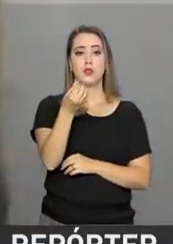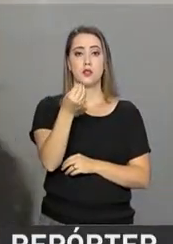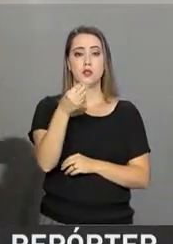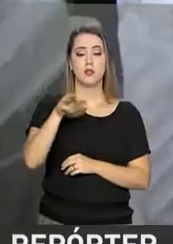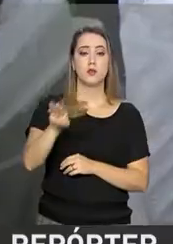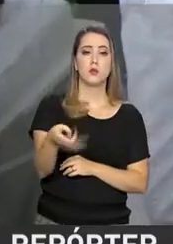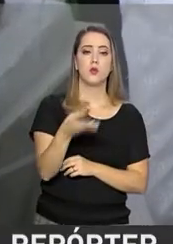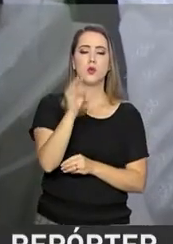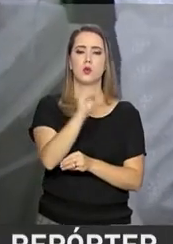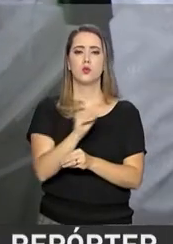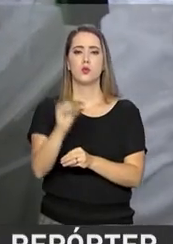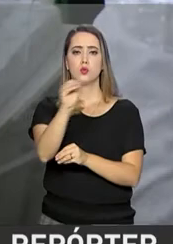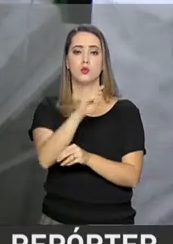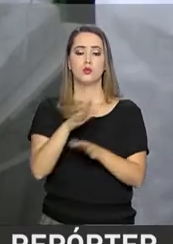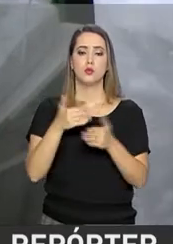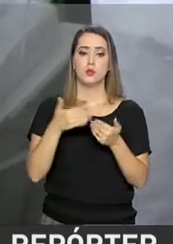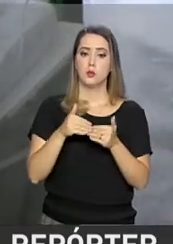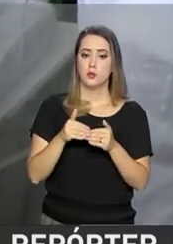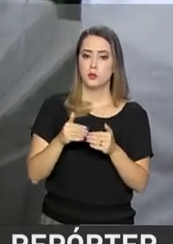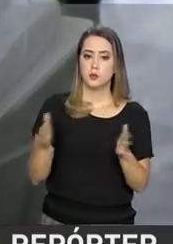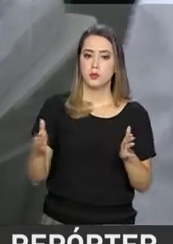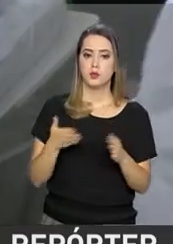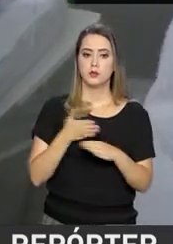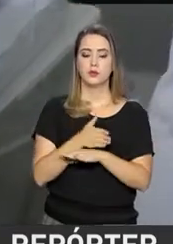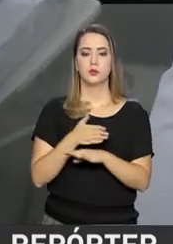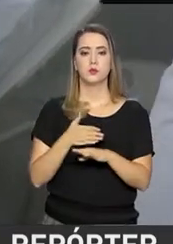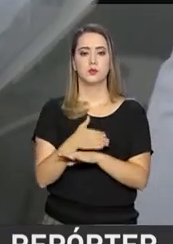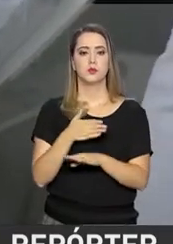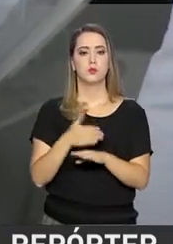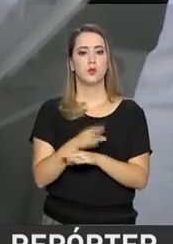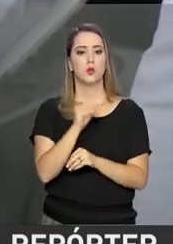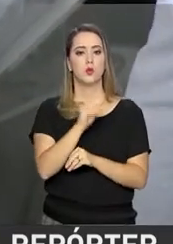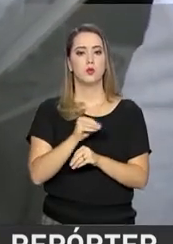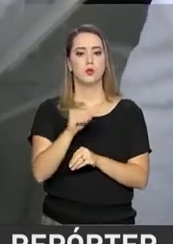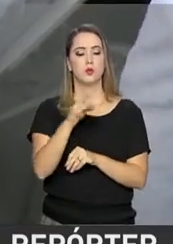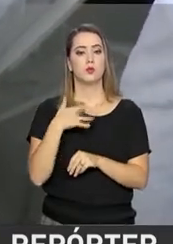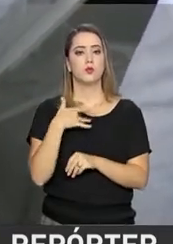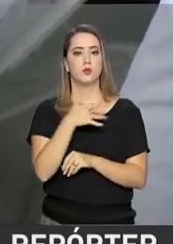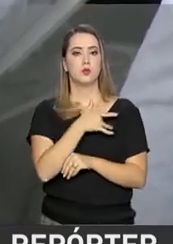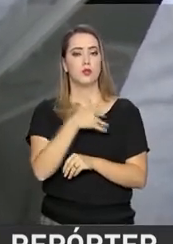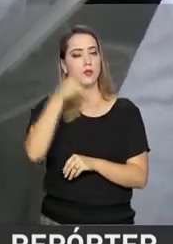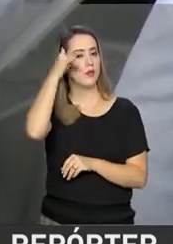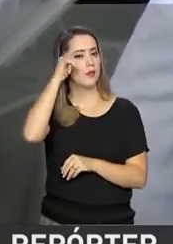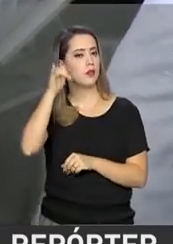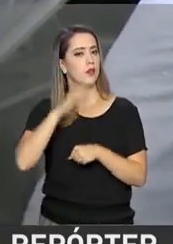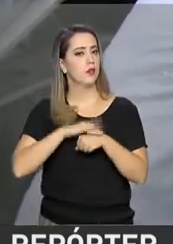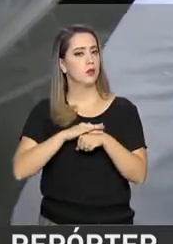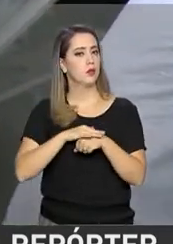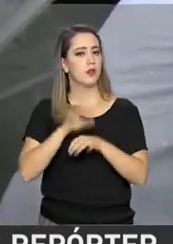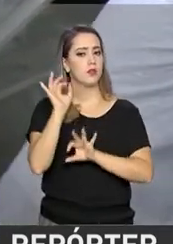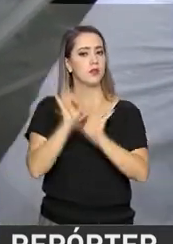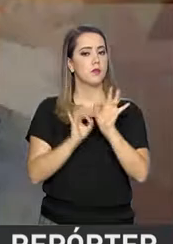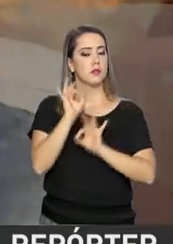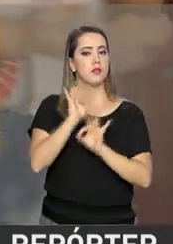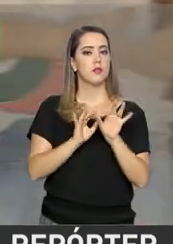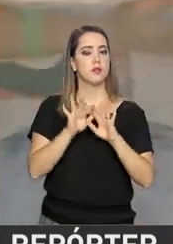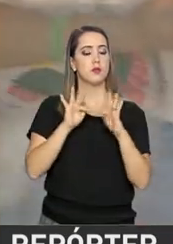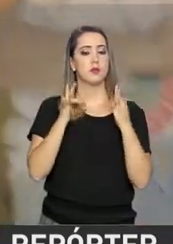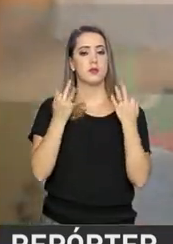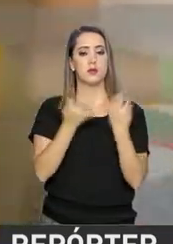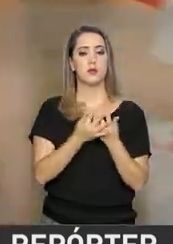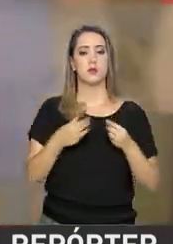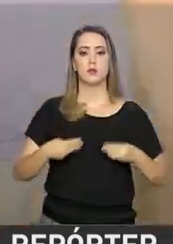de atendimentos e para ampliar o acesso delas à assistência de saúde prevenção de doenças e planejamento familiar o